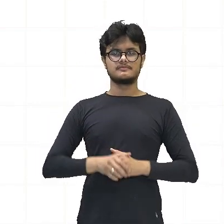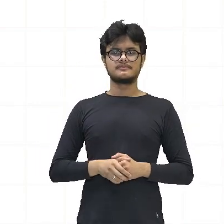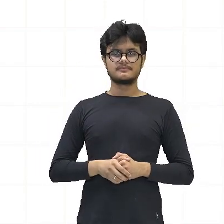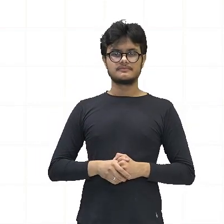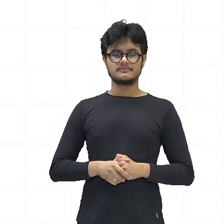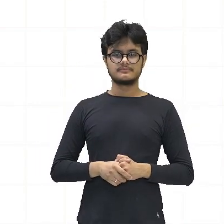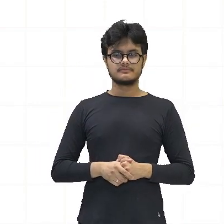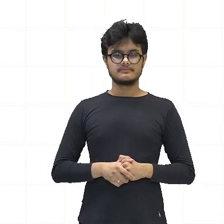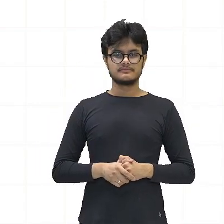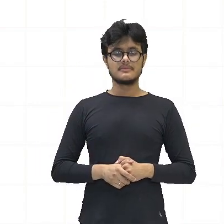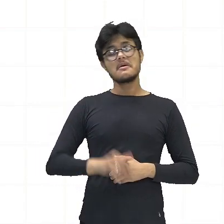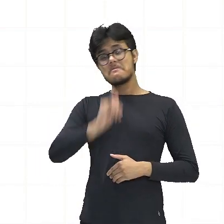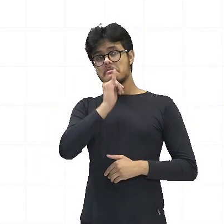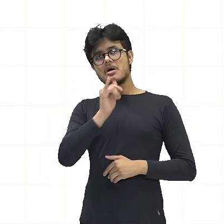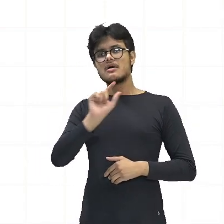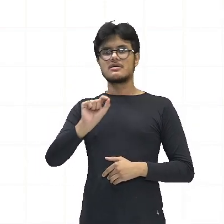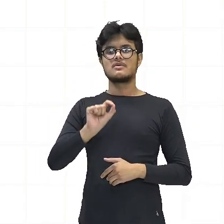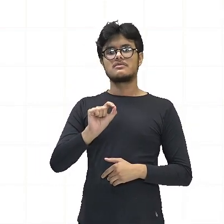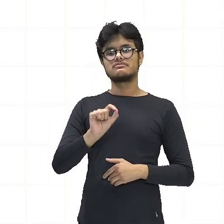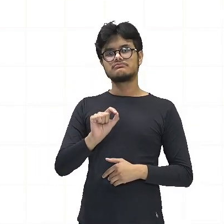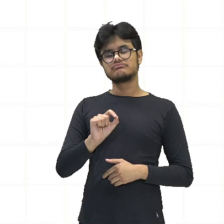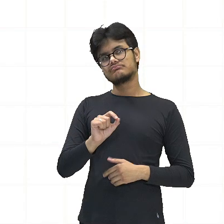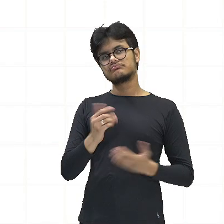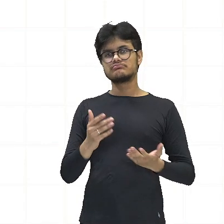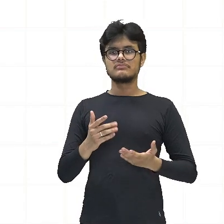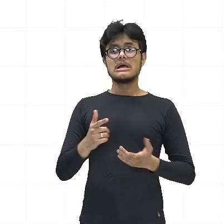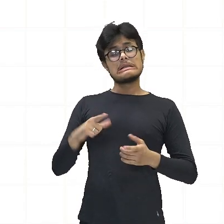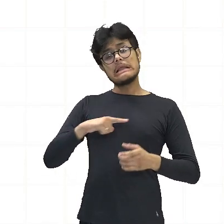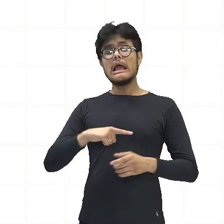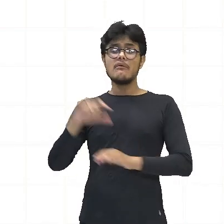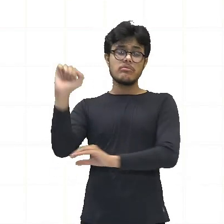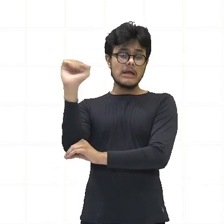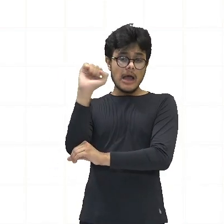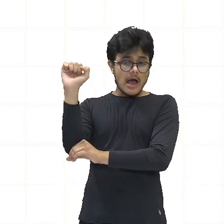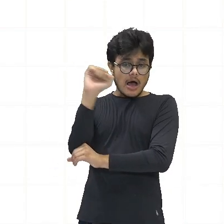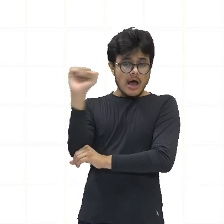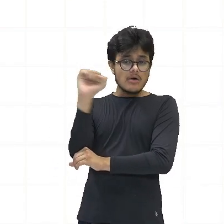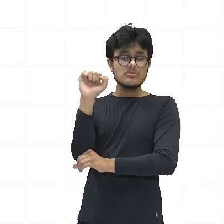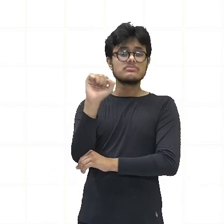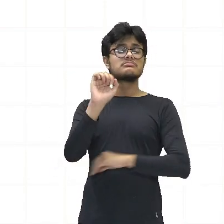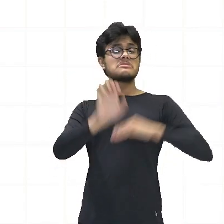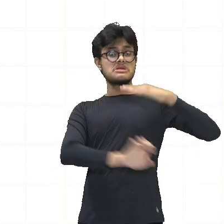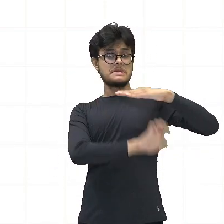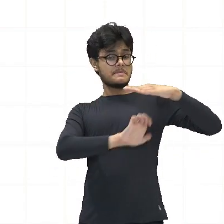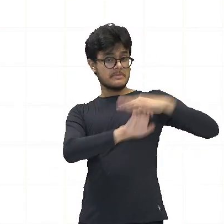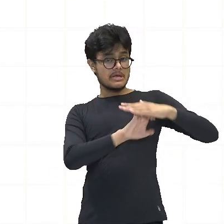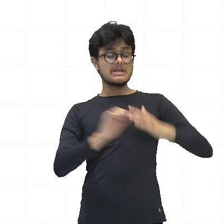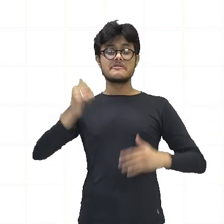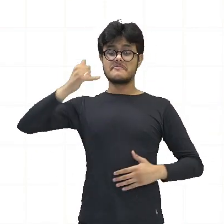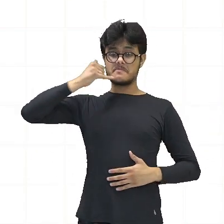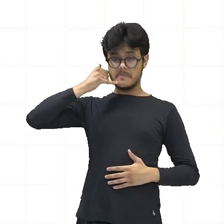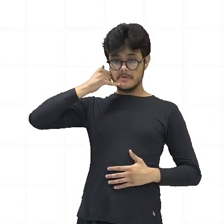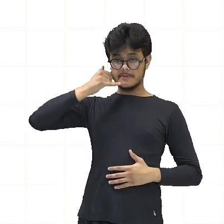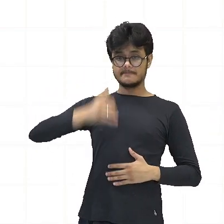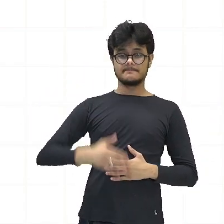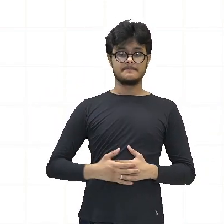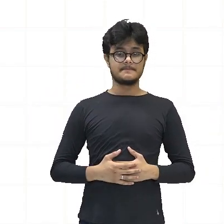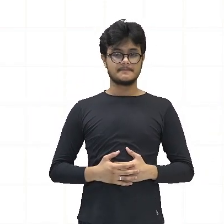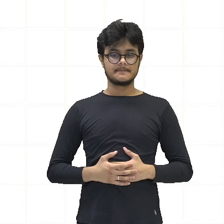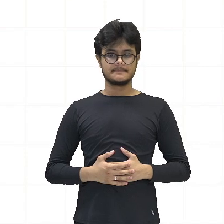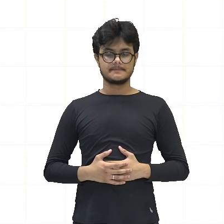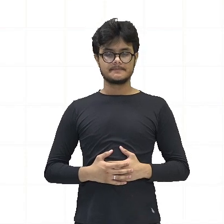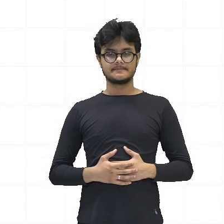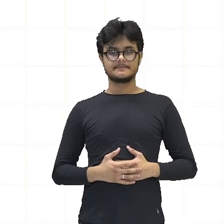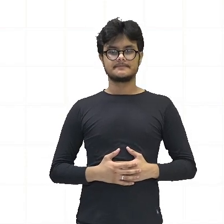nós temos como exemplo o mercado de automóveis e as empresas de telefonia móvel,